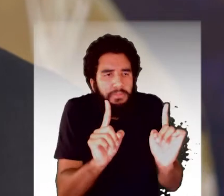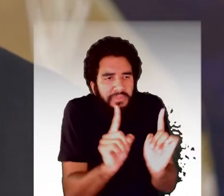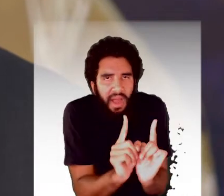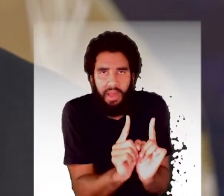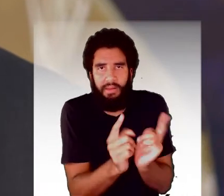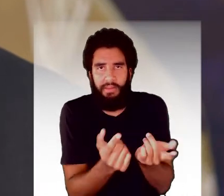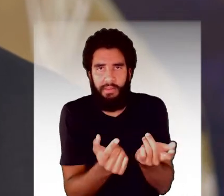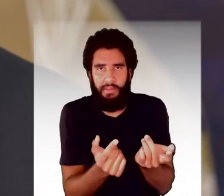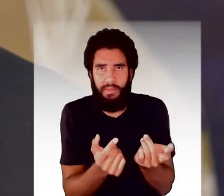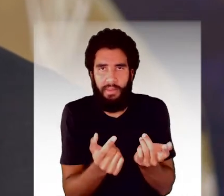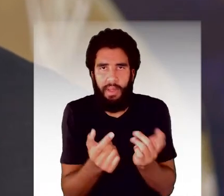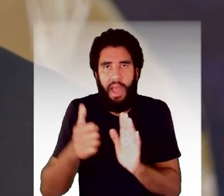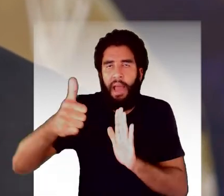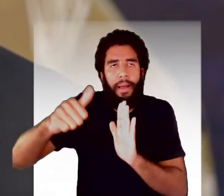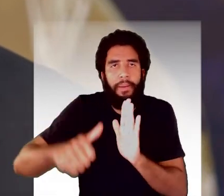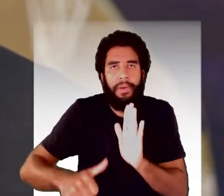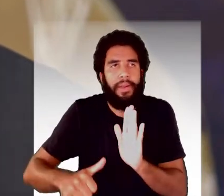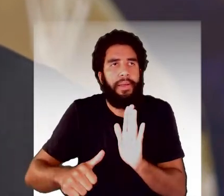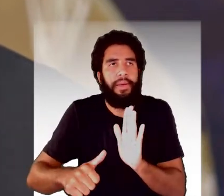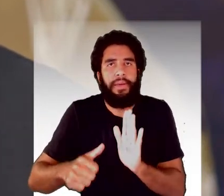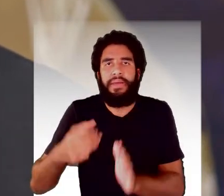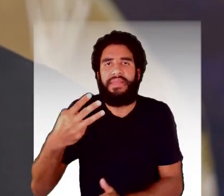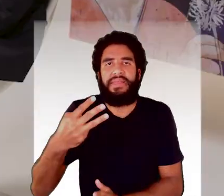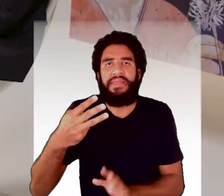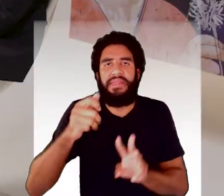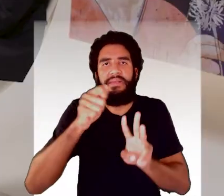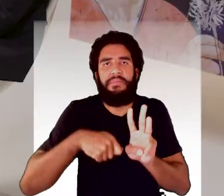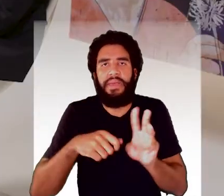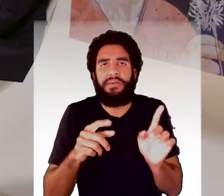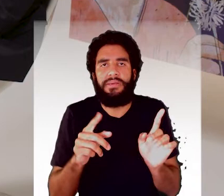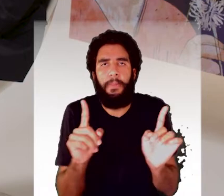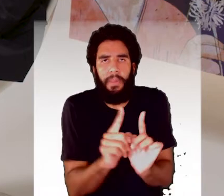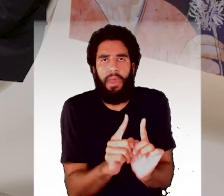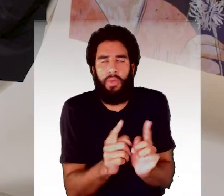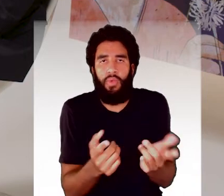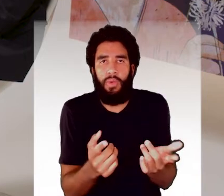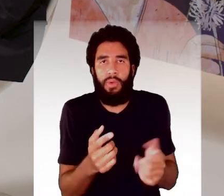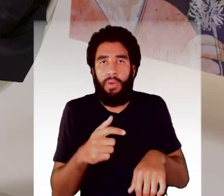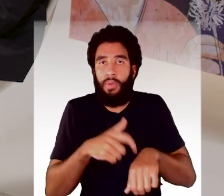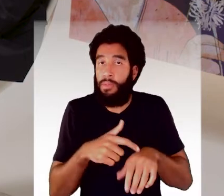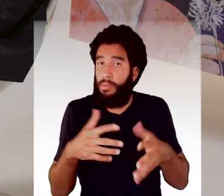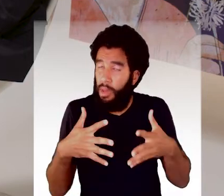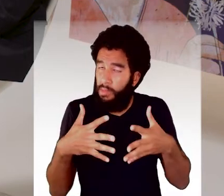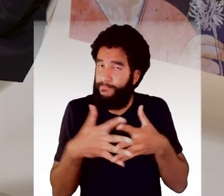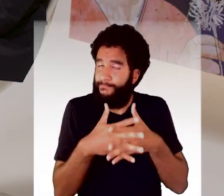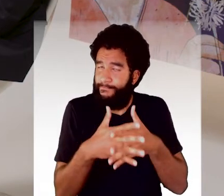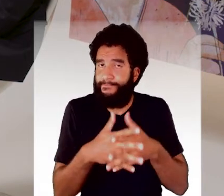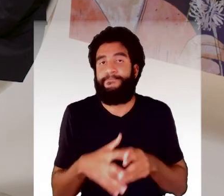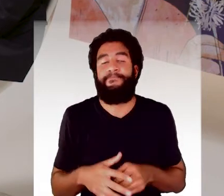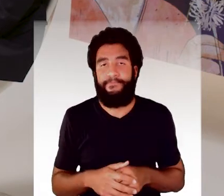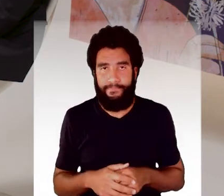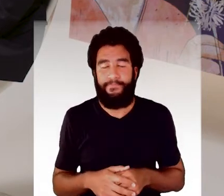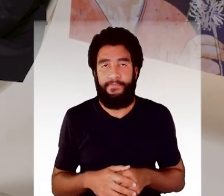curtos. Ela estaria revista ao final de menos de 3 meses de discussão, num tema extremamente complexo.